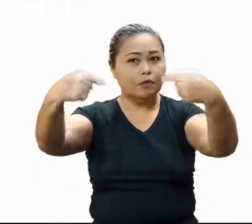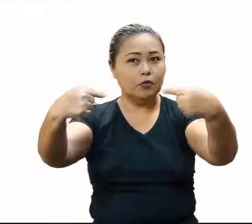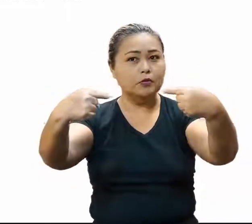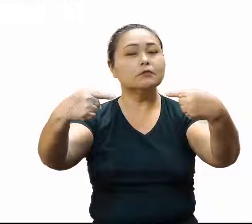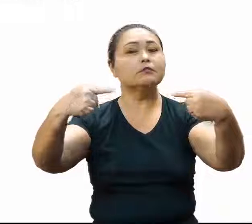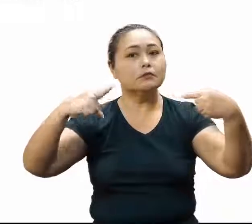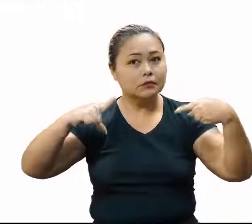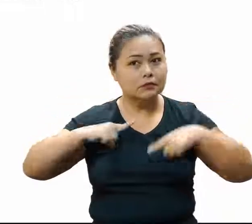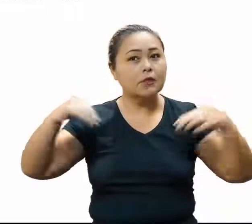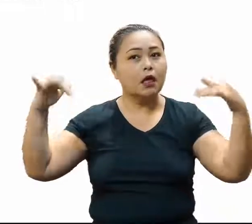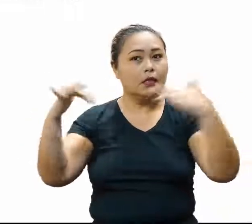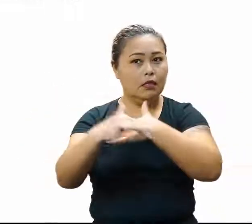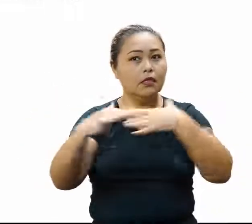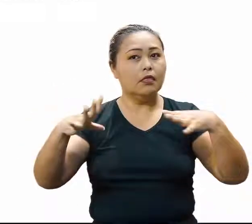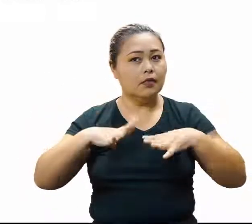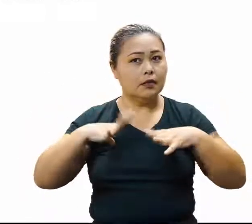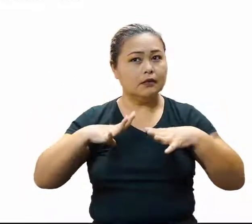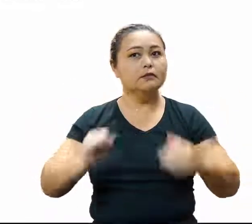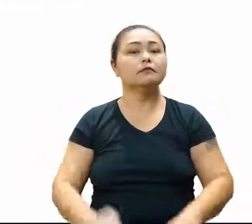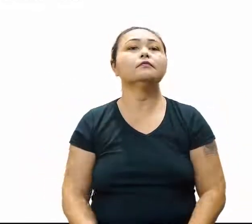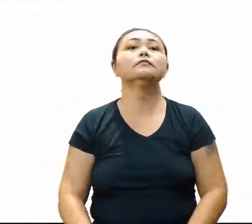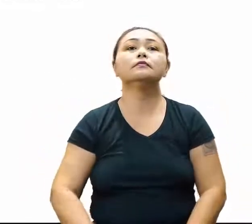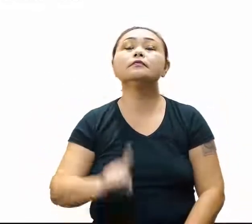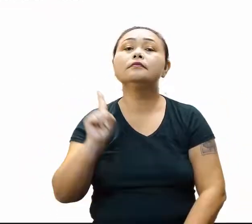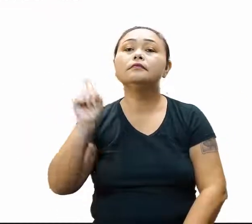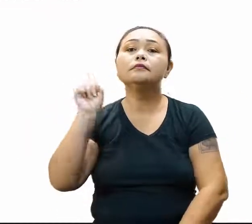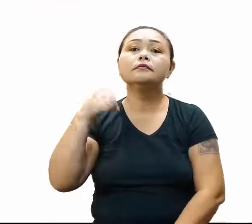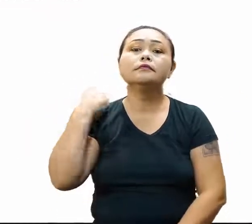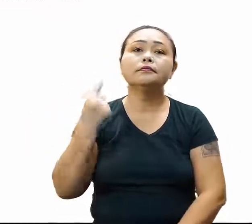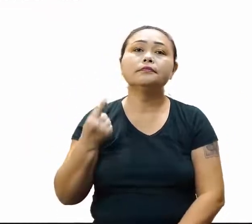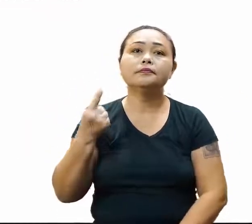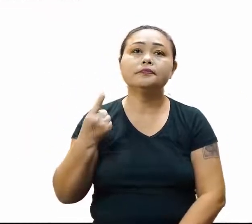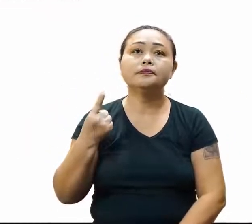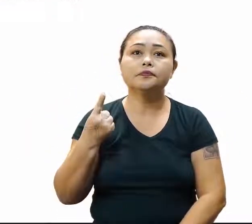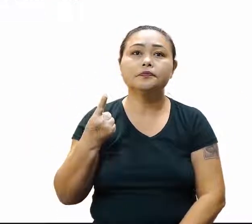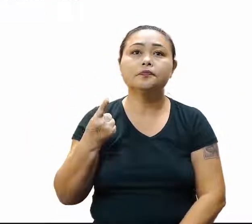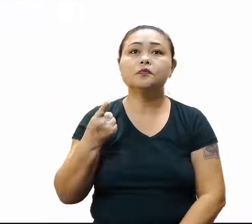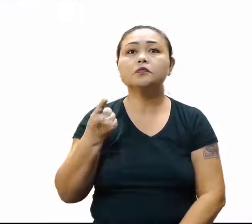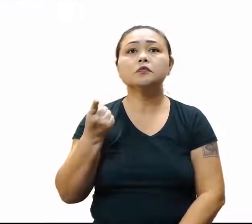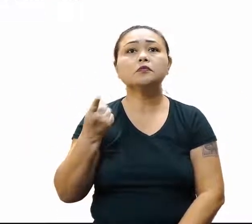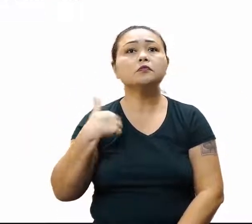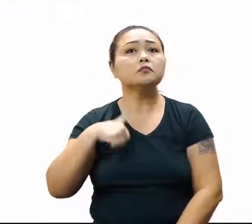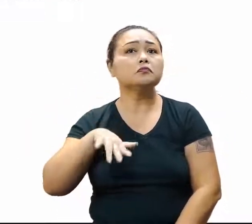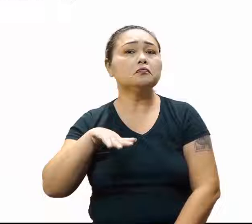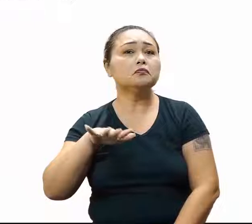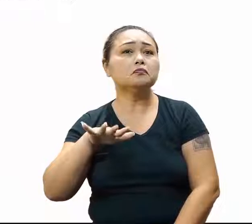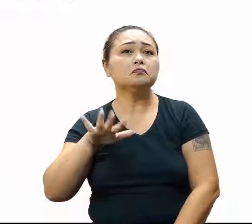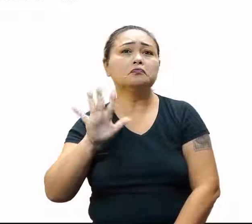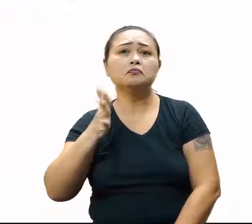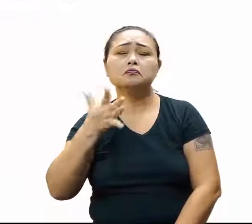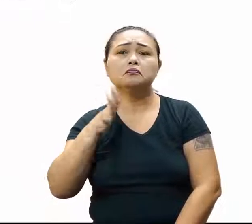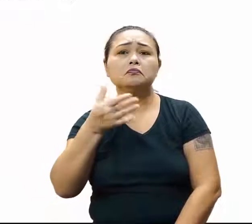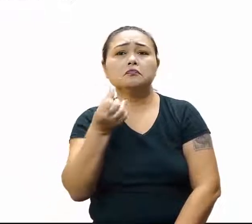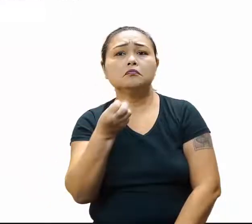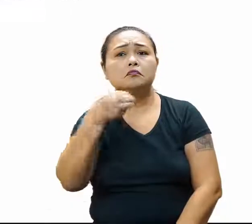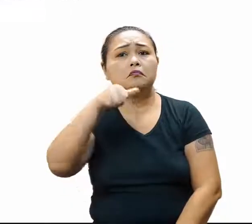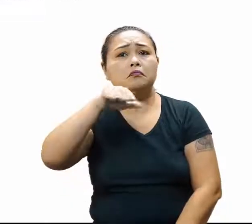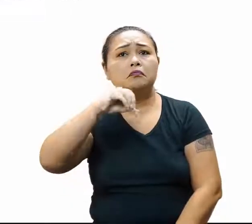cidades. Vejam, a provisão do dia 6 de março